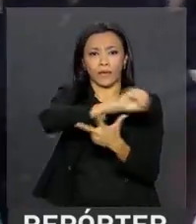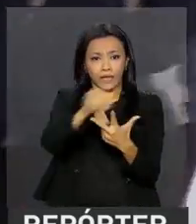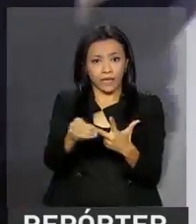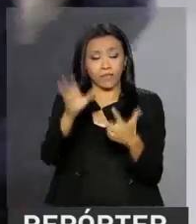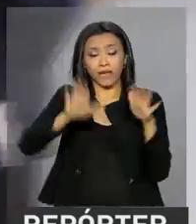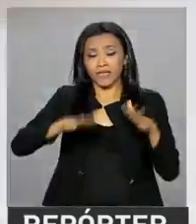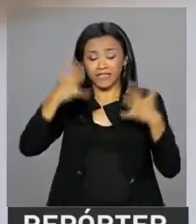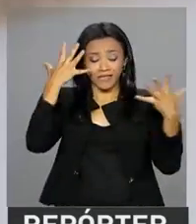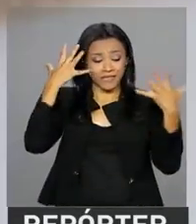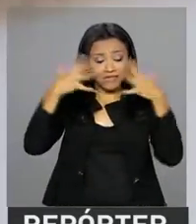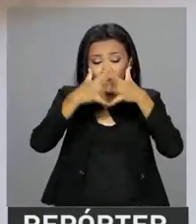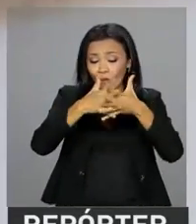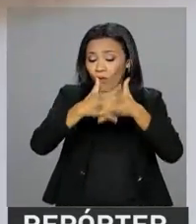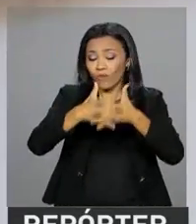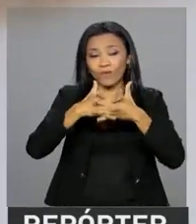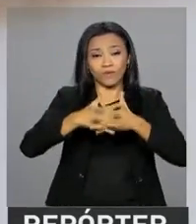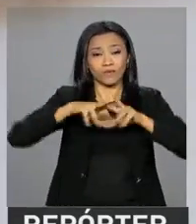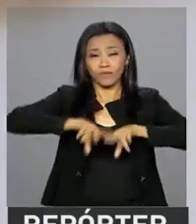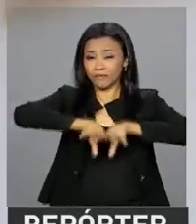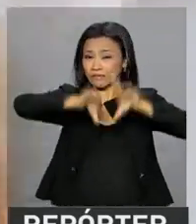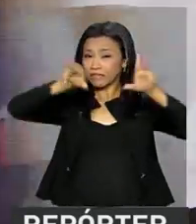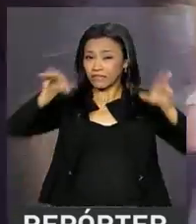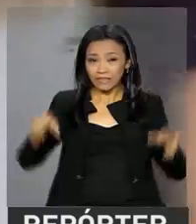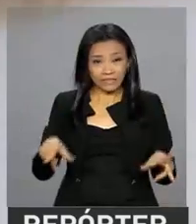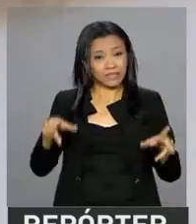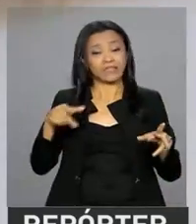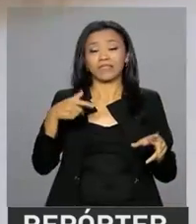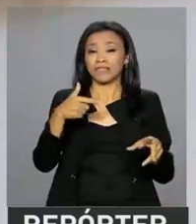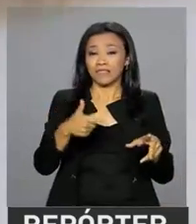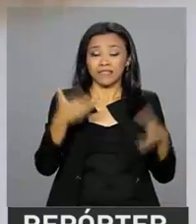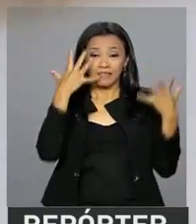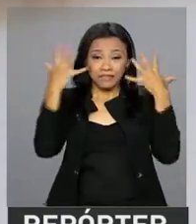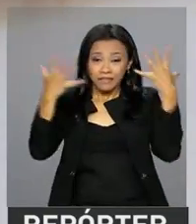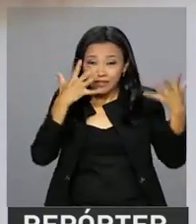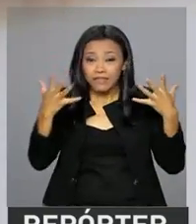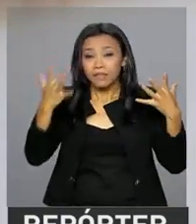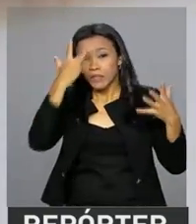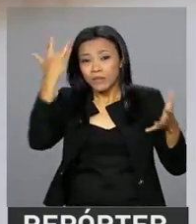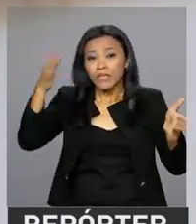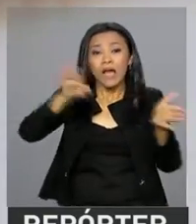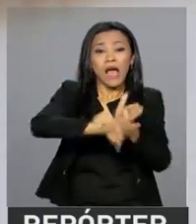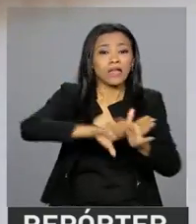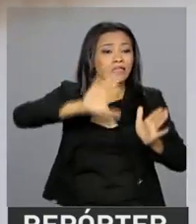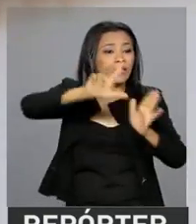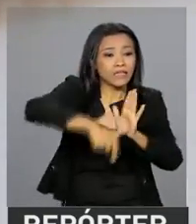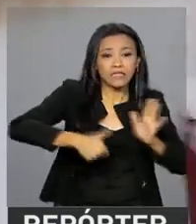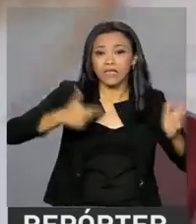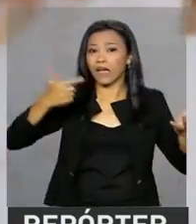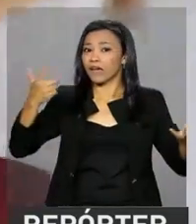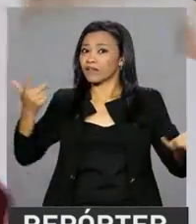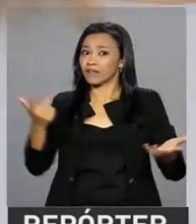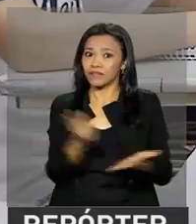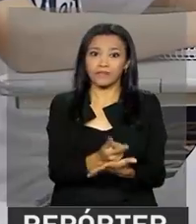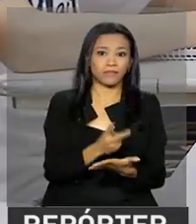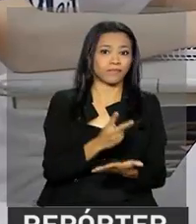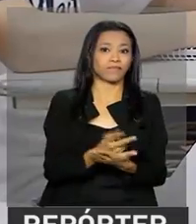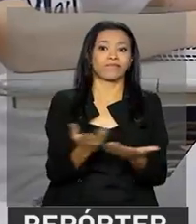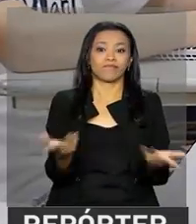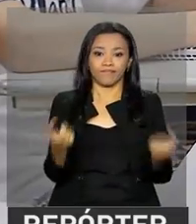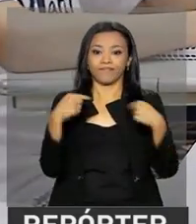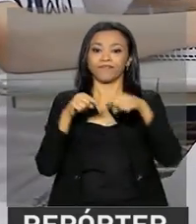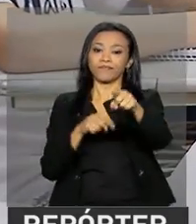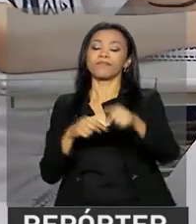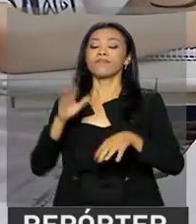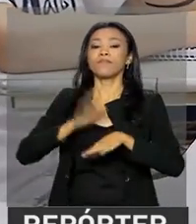se perde um pouco nisso também vamos ver se isso ajuda a diminuir aquelas pessoas atrasadas PR n né que sempre é um show aqui no Brasil segundo o